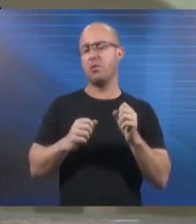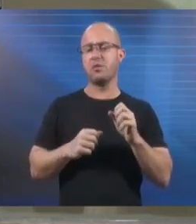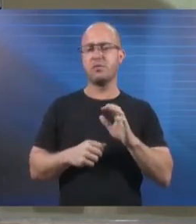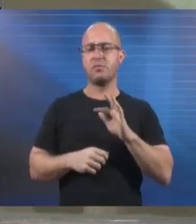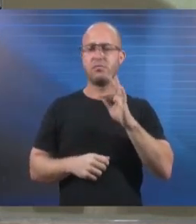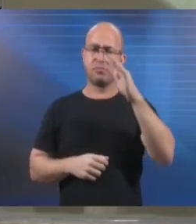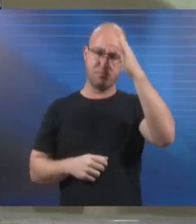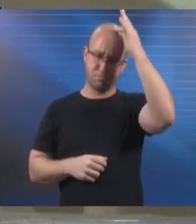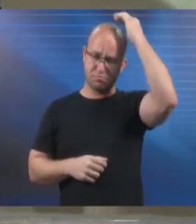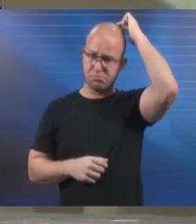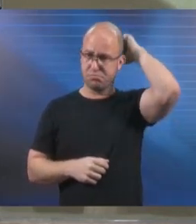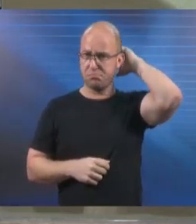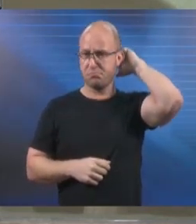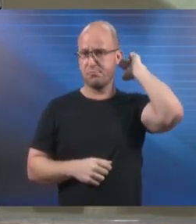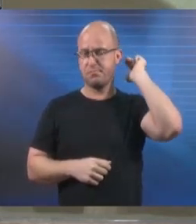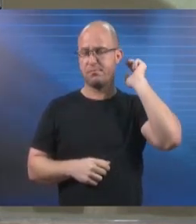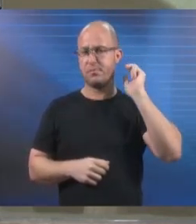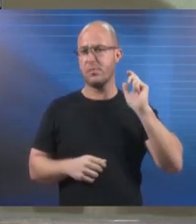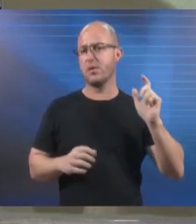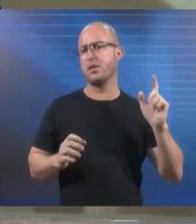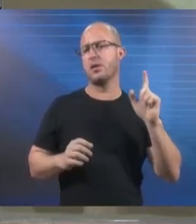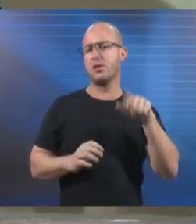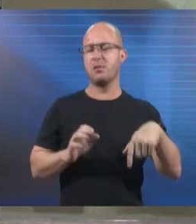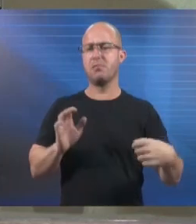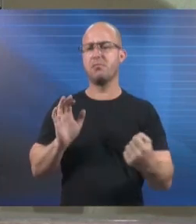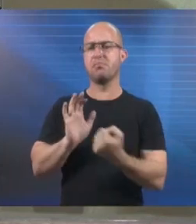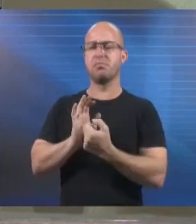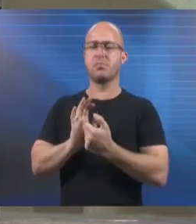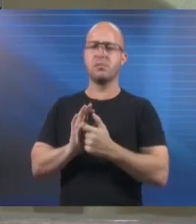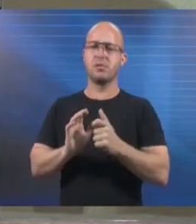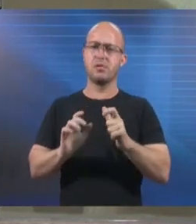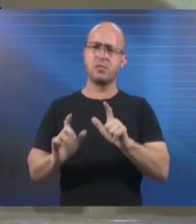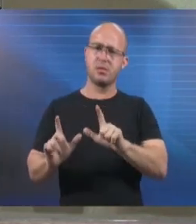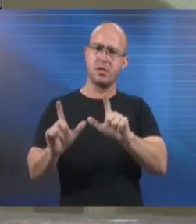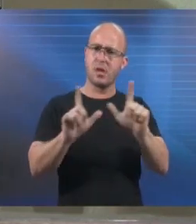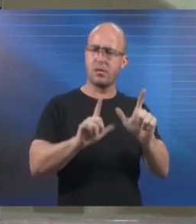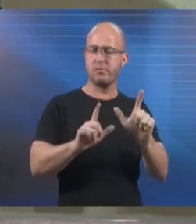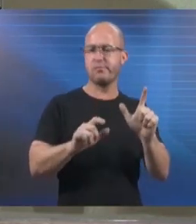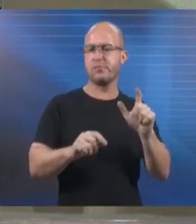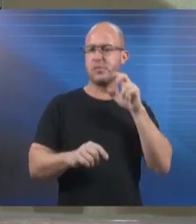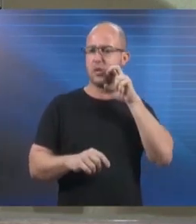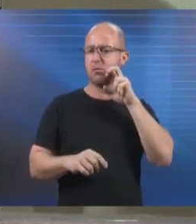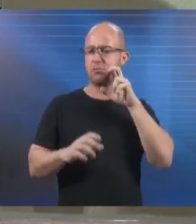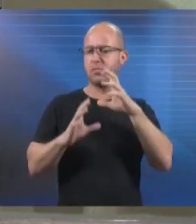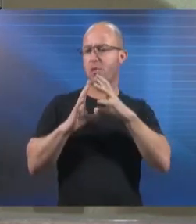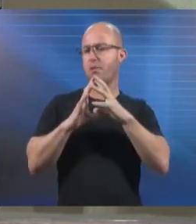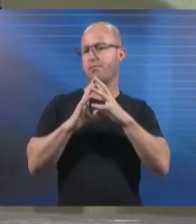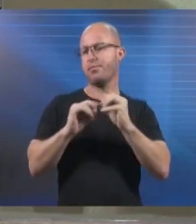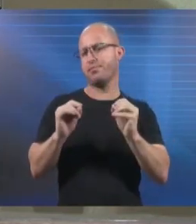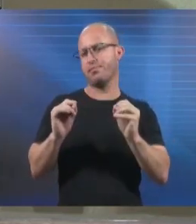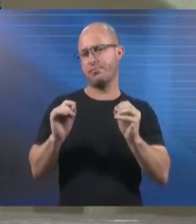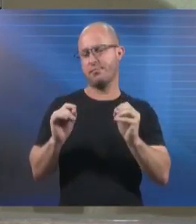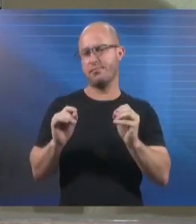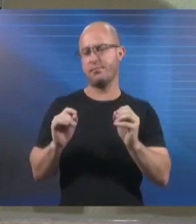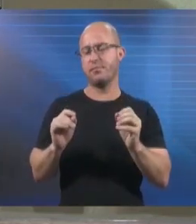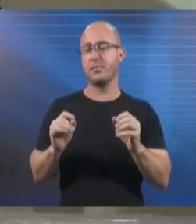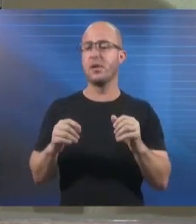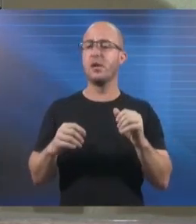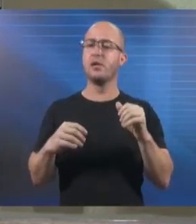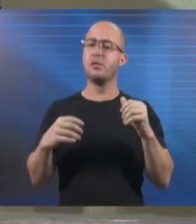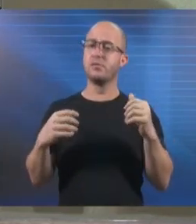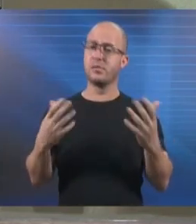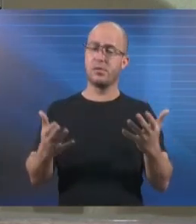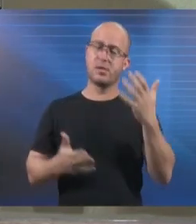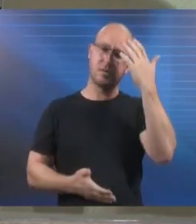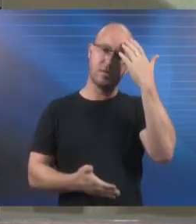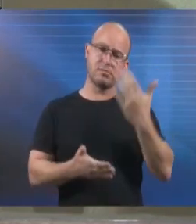o maior o maior cartão postal do Rio Grande do Norte de Natal sumir né então eu acho que a